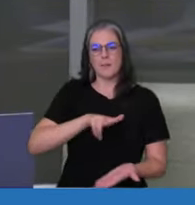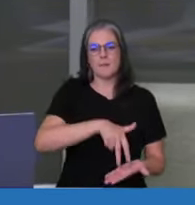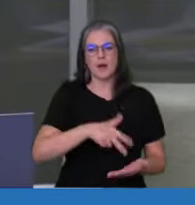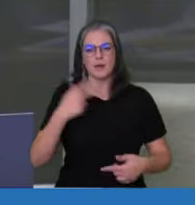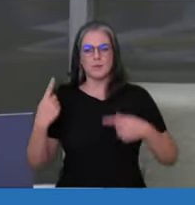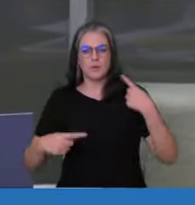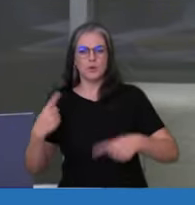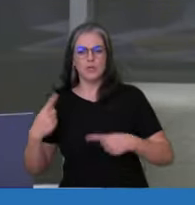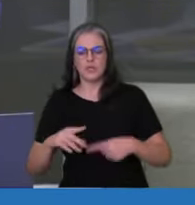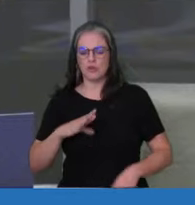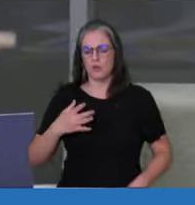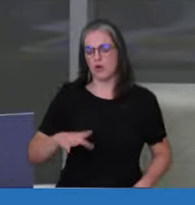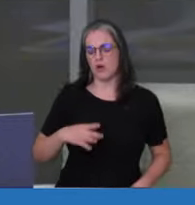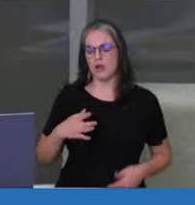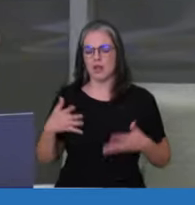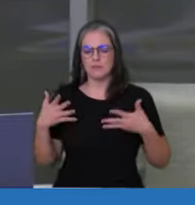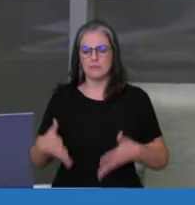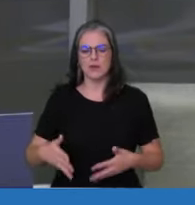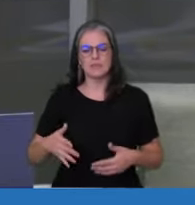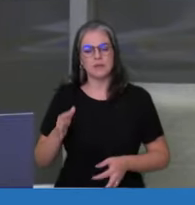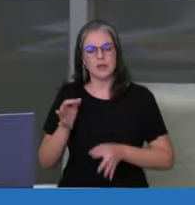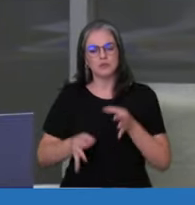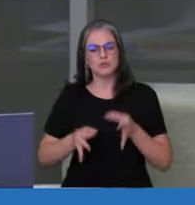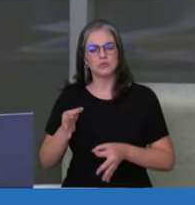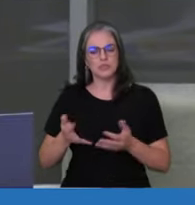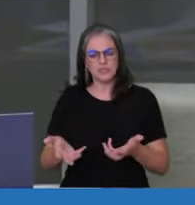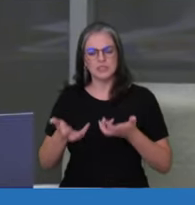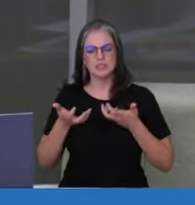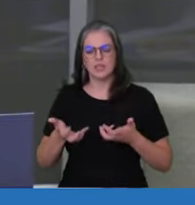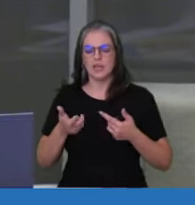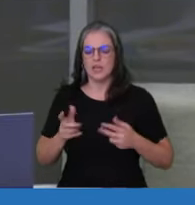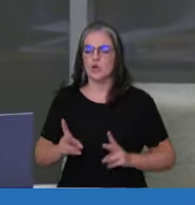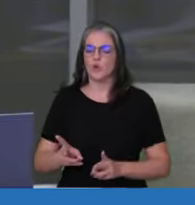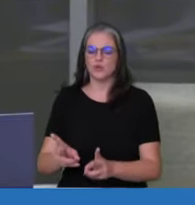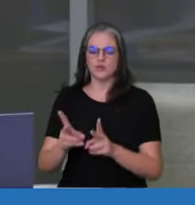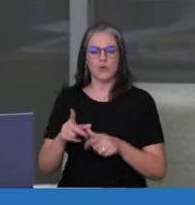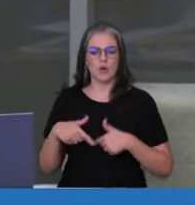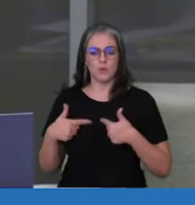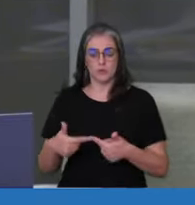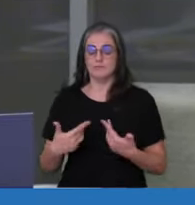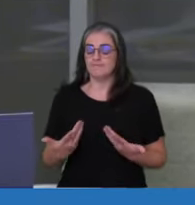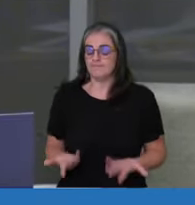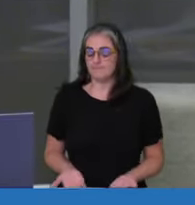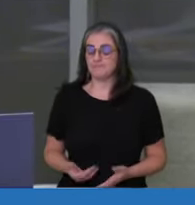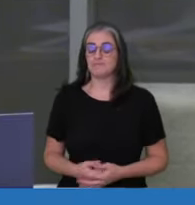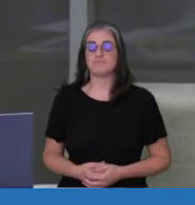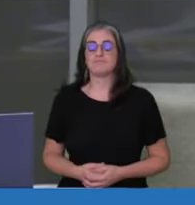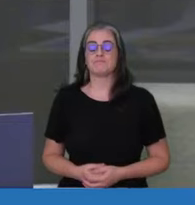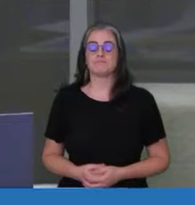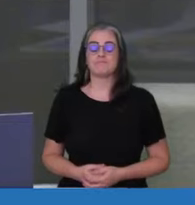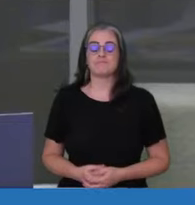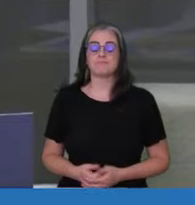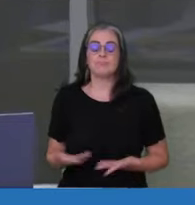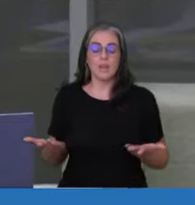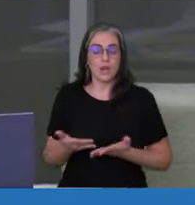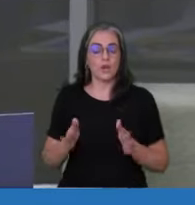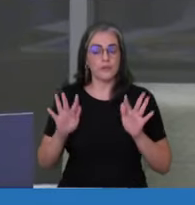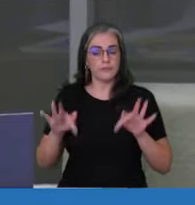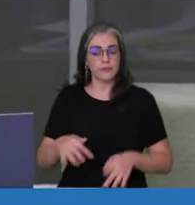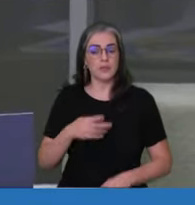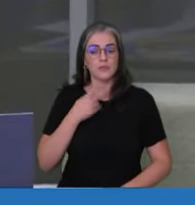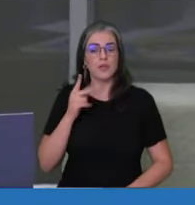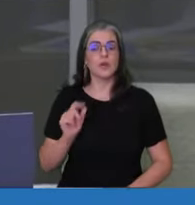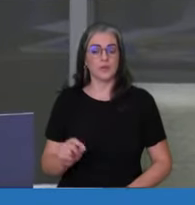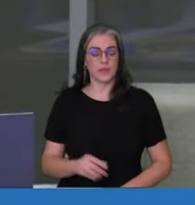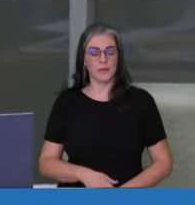estaria disposta a lutar por justiça e levar adiante o seu legado. Mas eu quero concluir dizendo que não foi o encerramento de